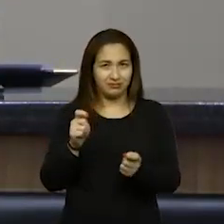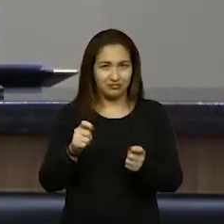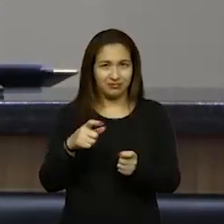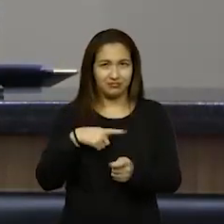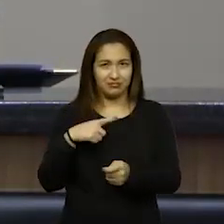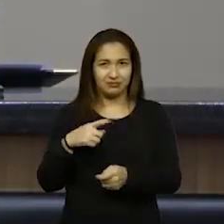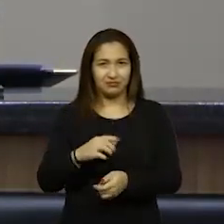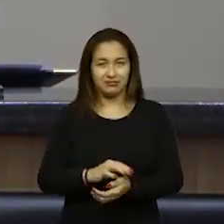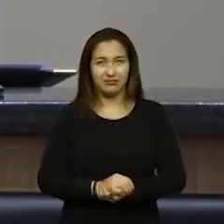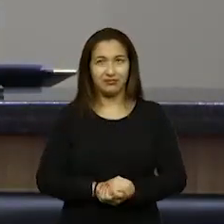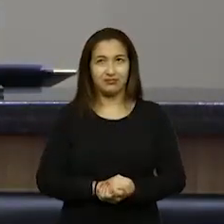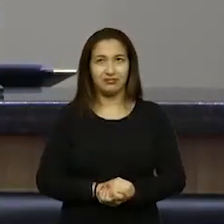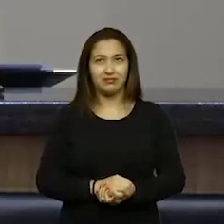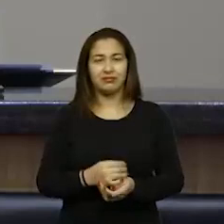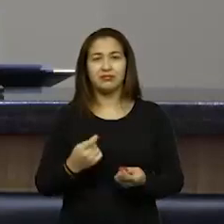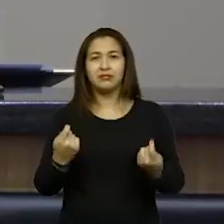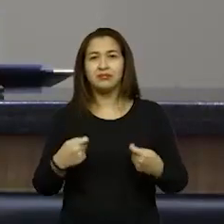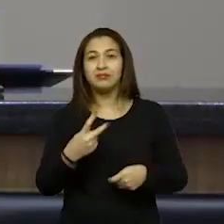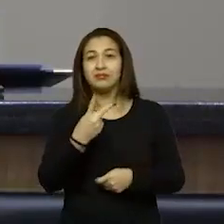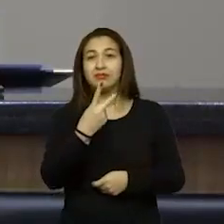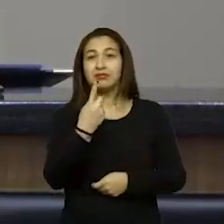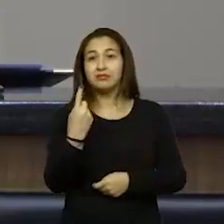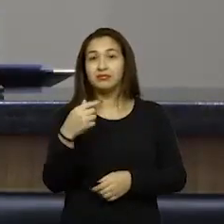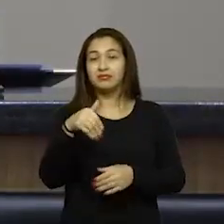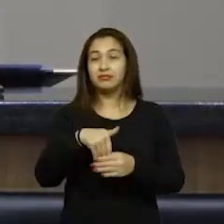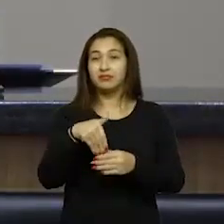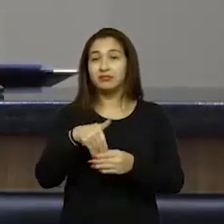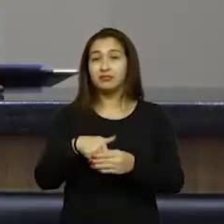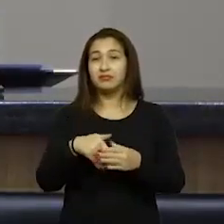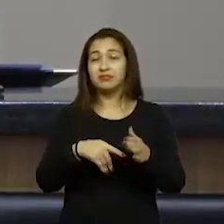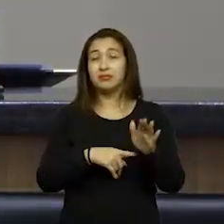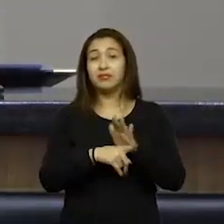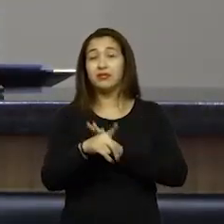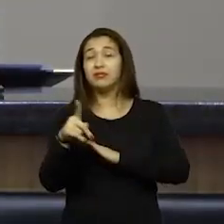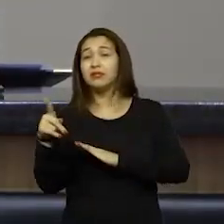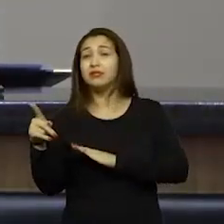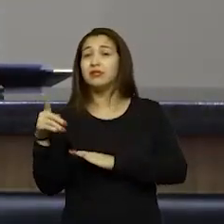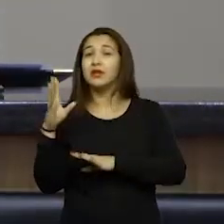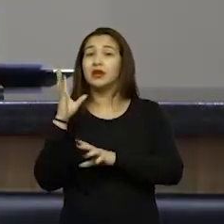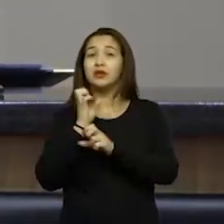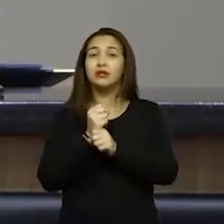Nós precisamos 21 votos. Eu poderia